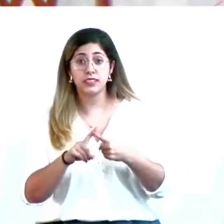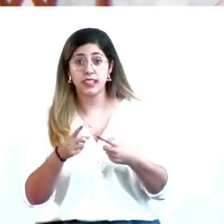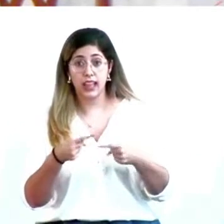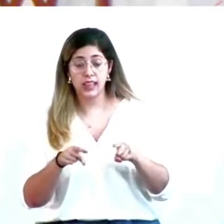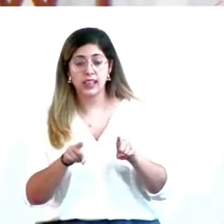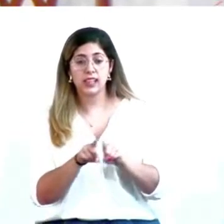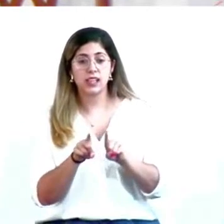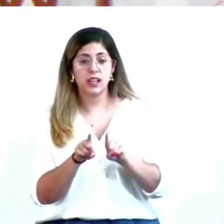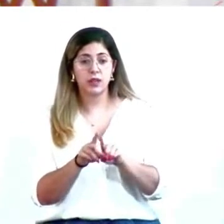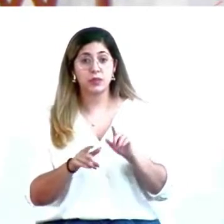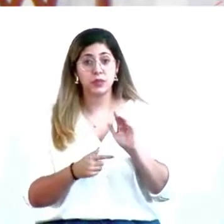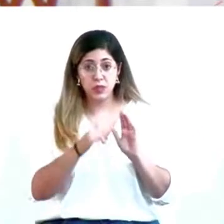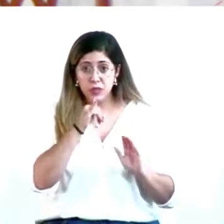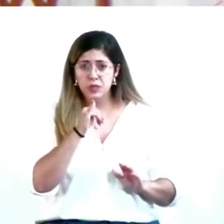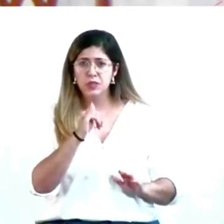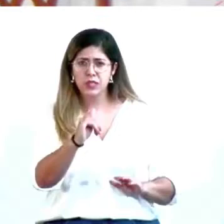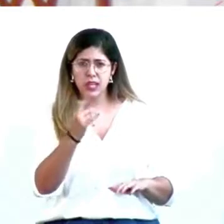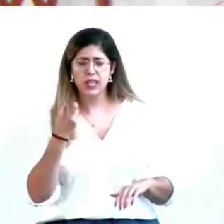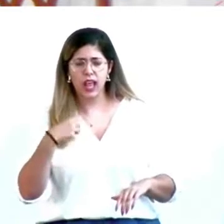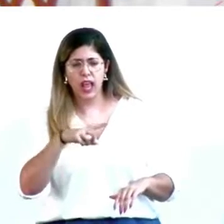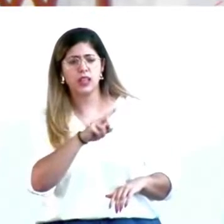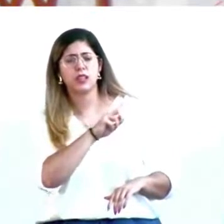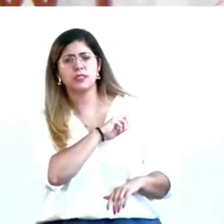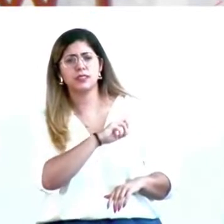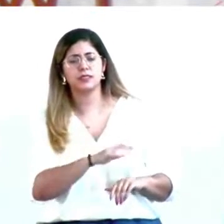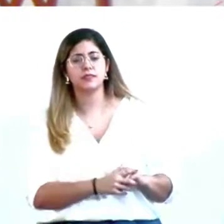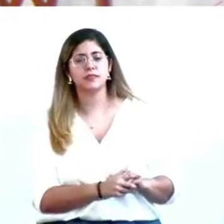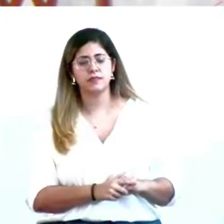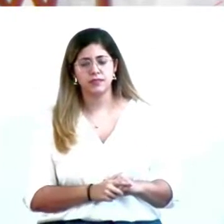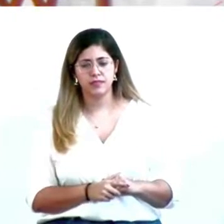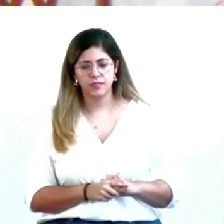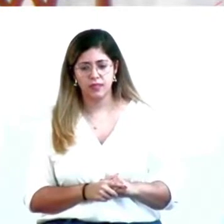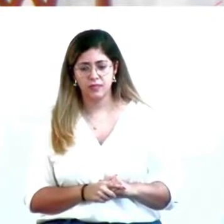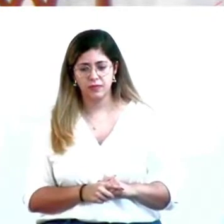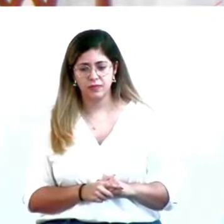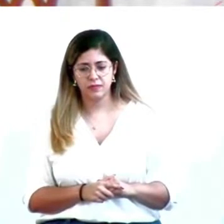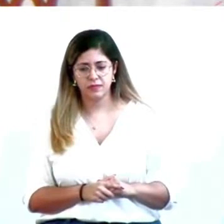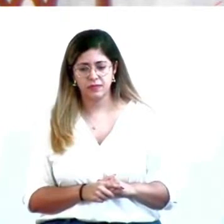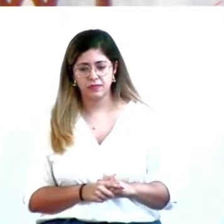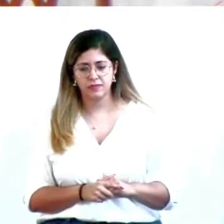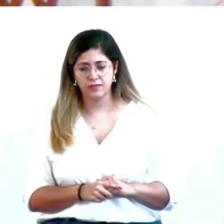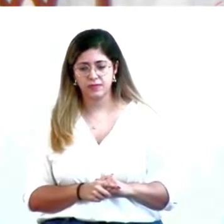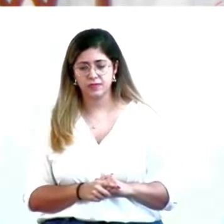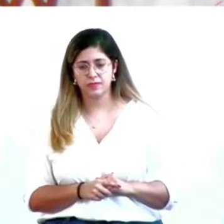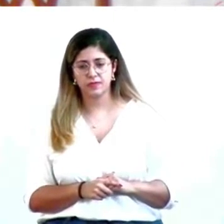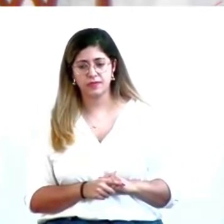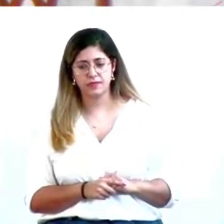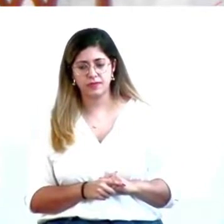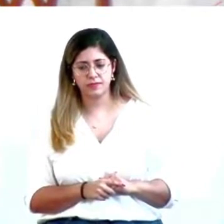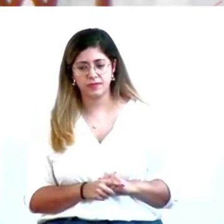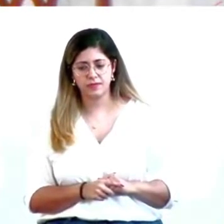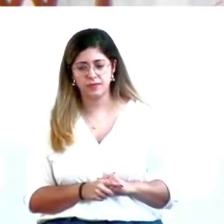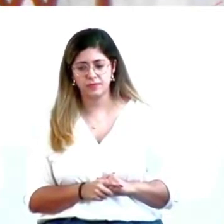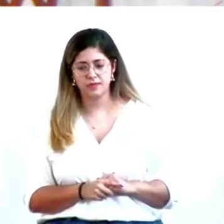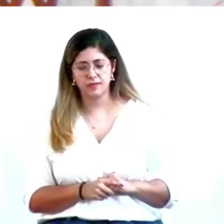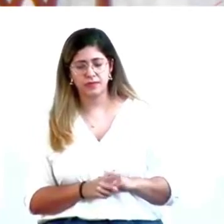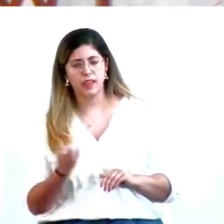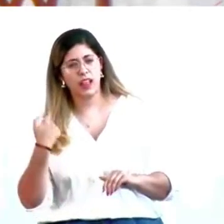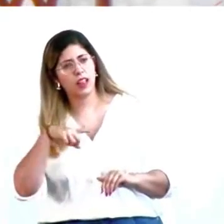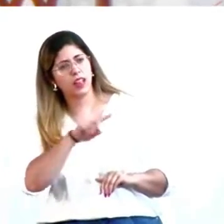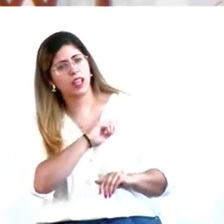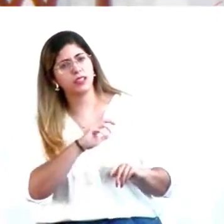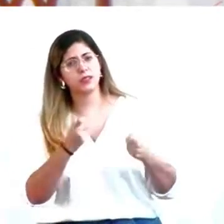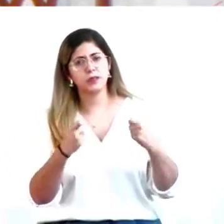lá atrás que isso não convém a santos, no versículo 3, e que ao contrário daquela prática nós temos que ter ações